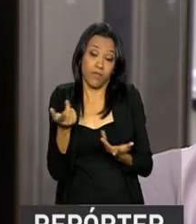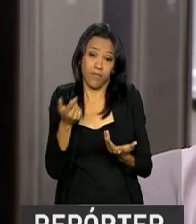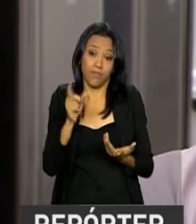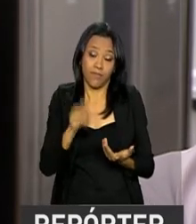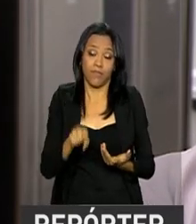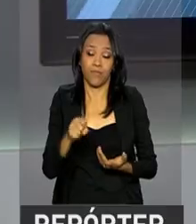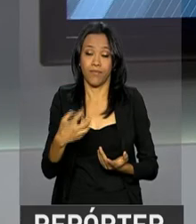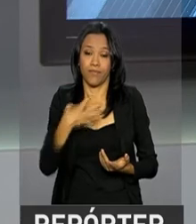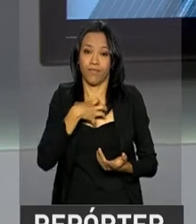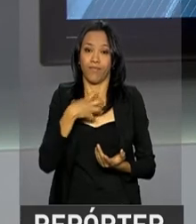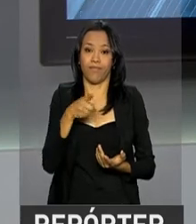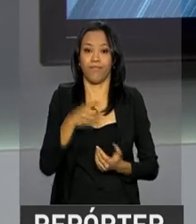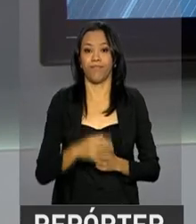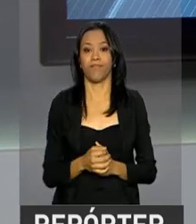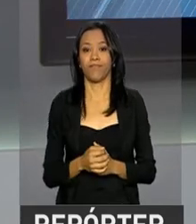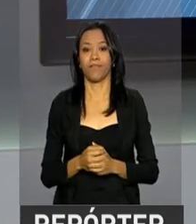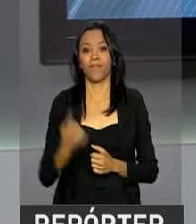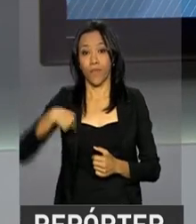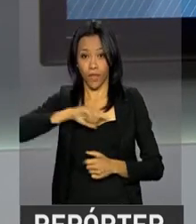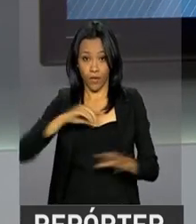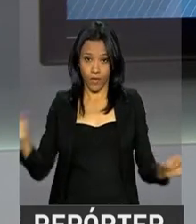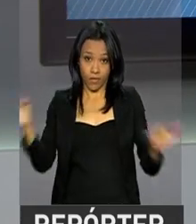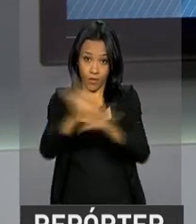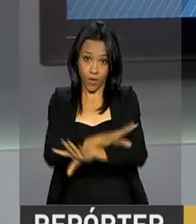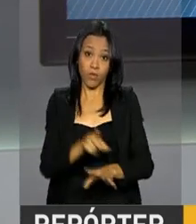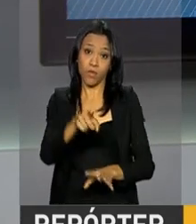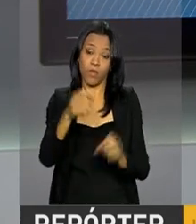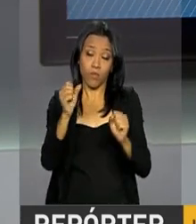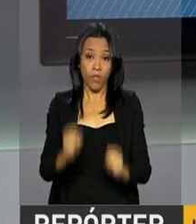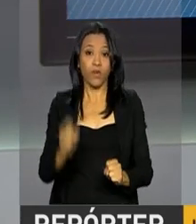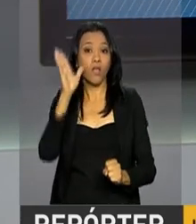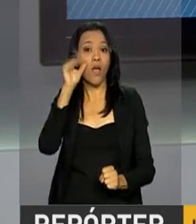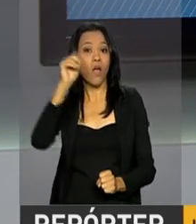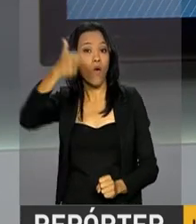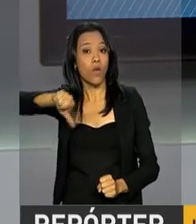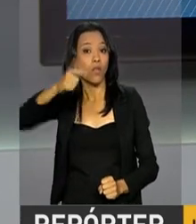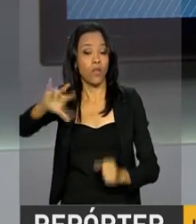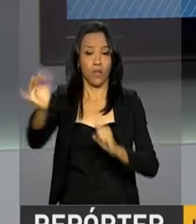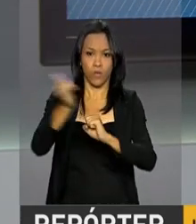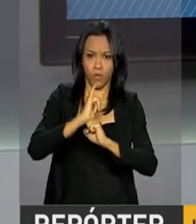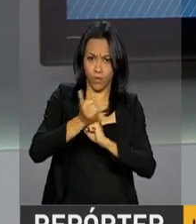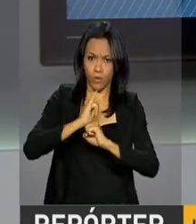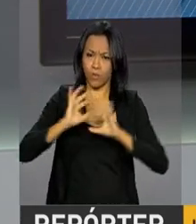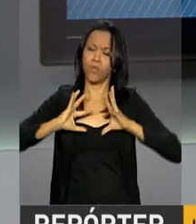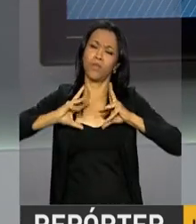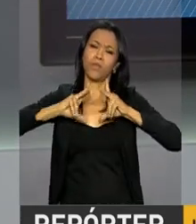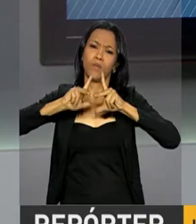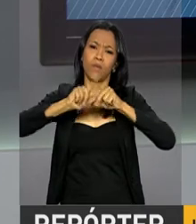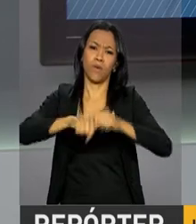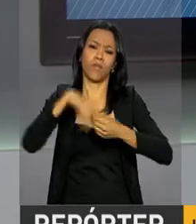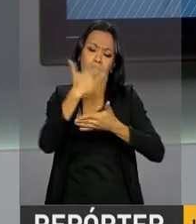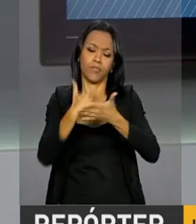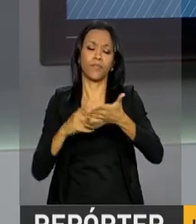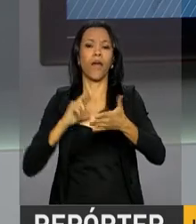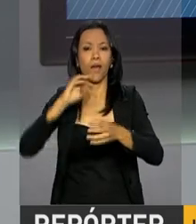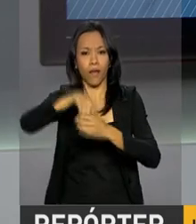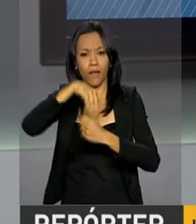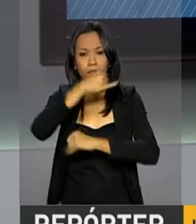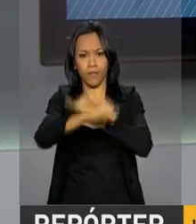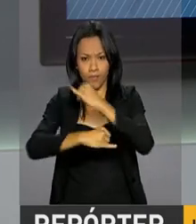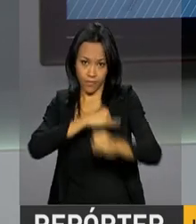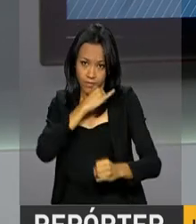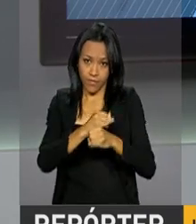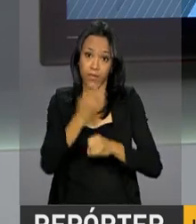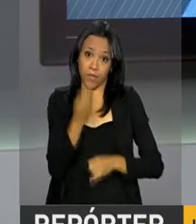assim nós ficamos por aqui você pode rever as reportagens no youtube e toda nossa programação também está na página